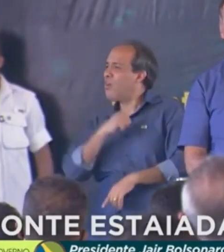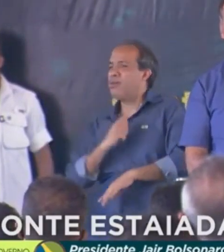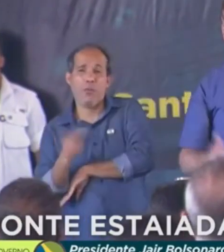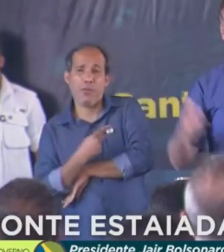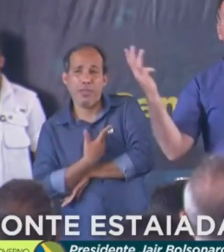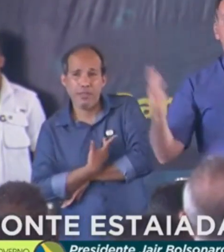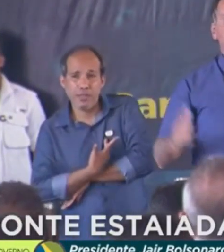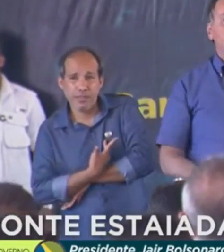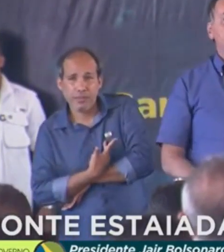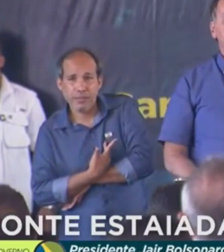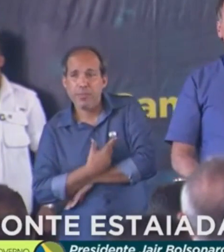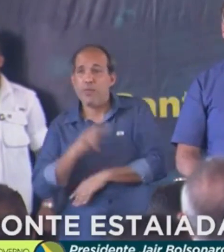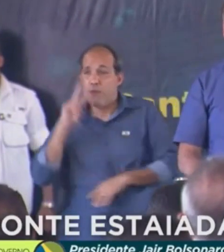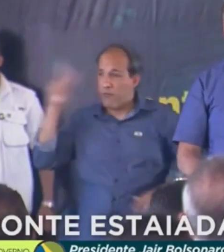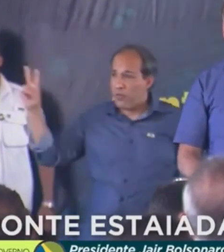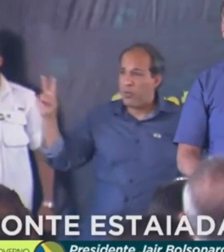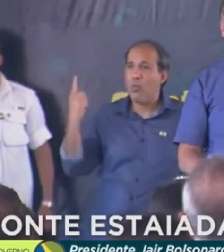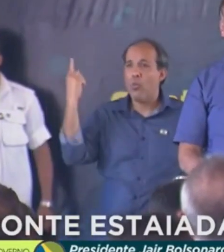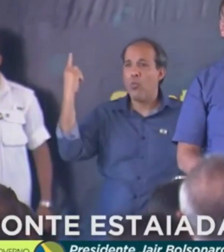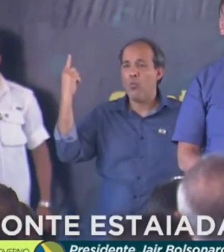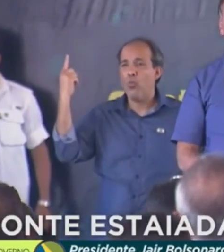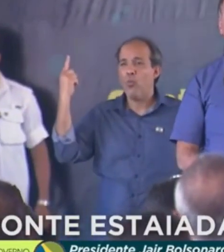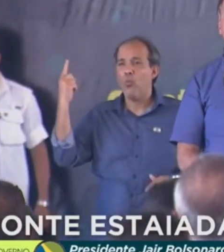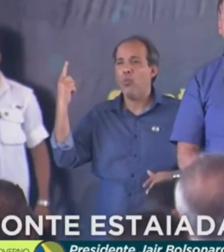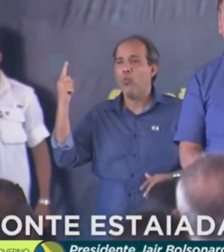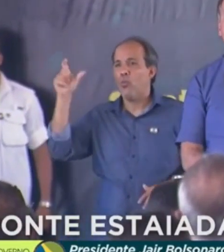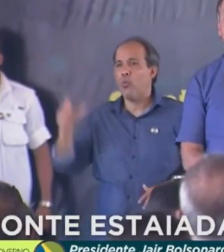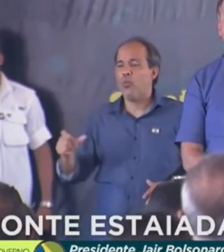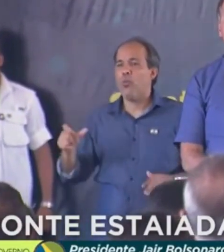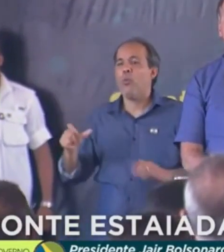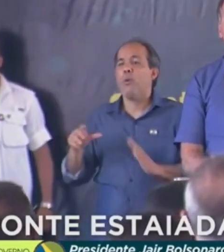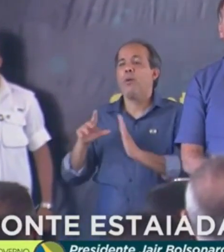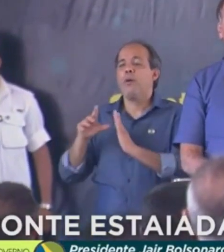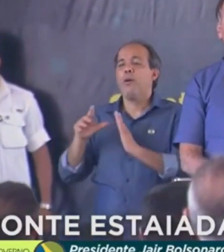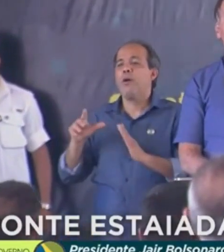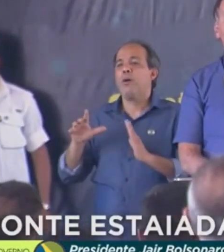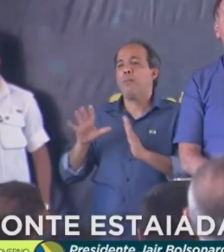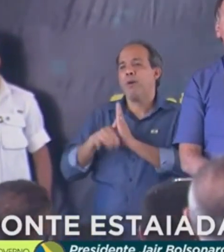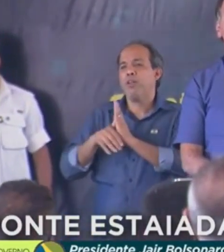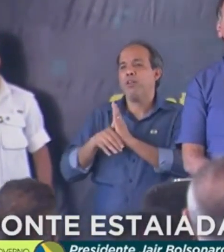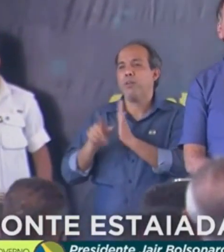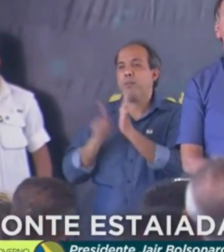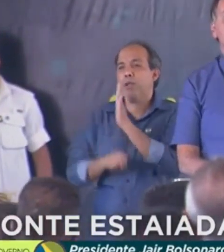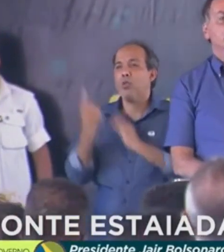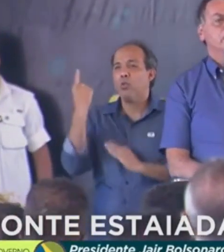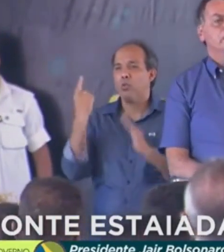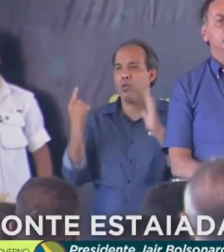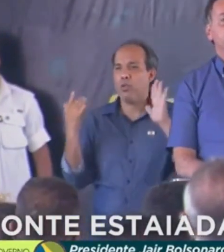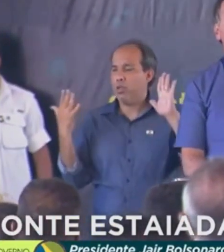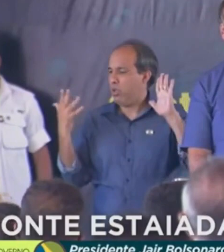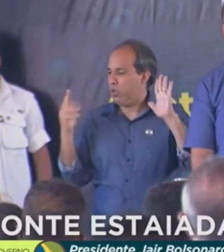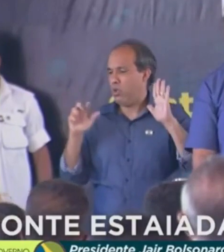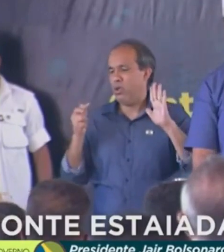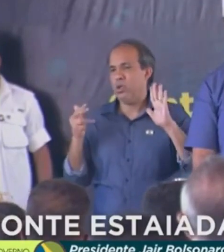realidade. Um bandido aí que não tem um dedo, falou há pouco.